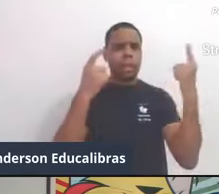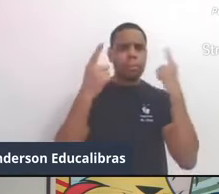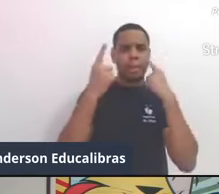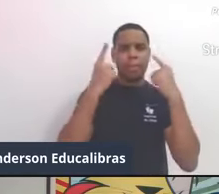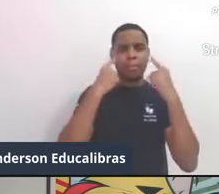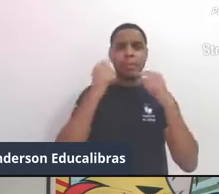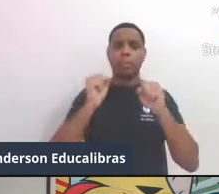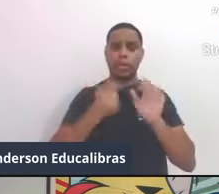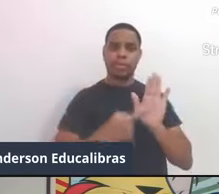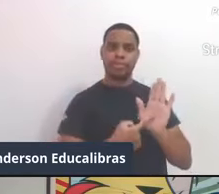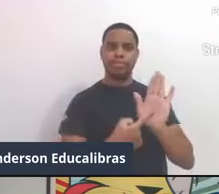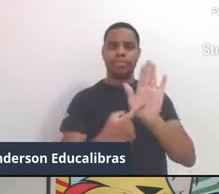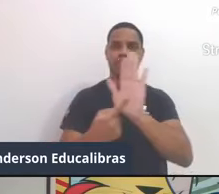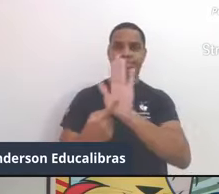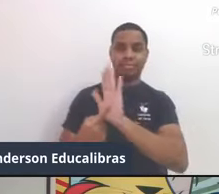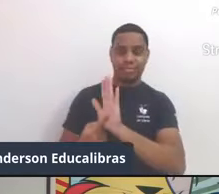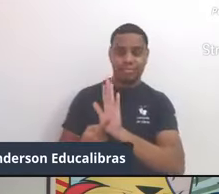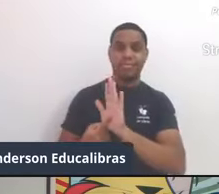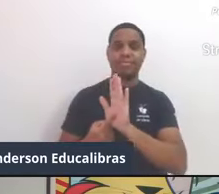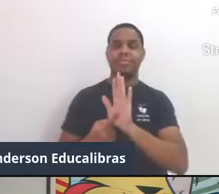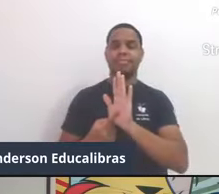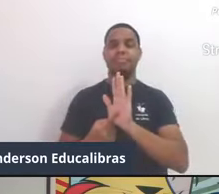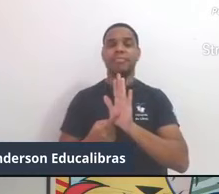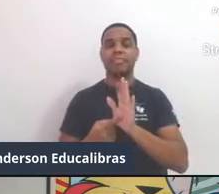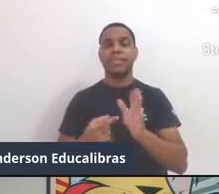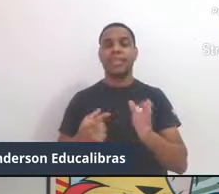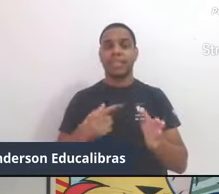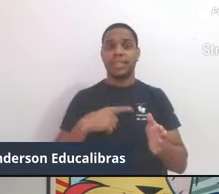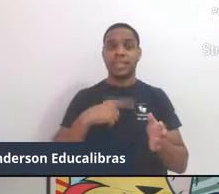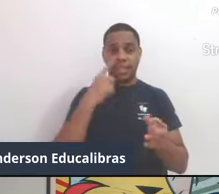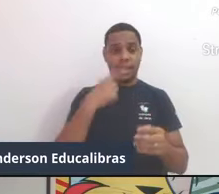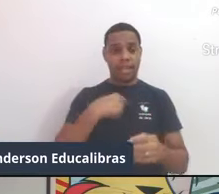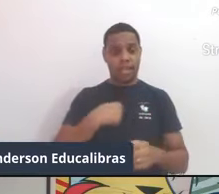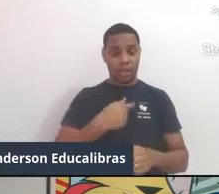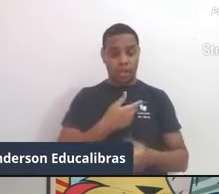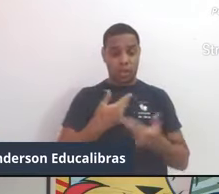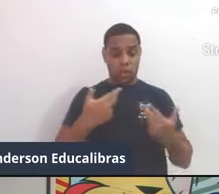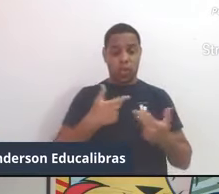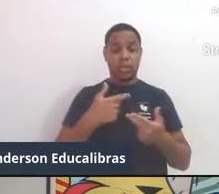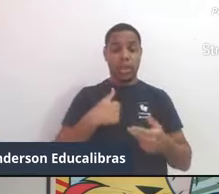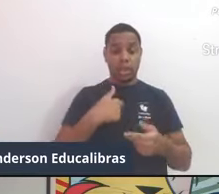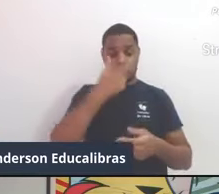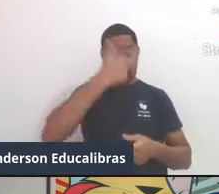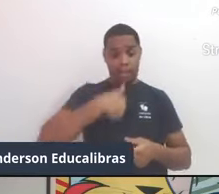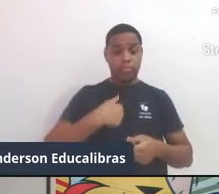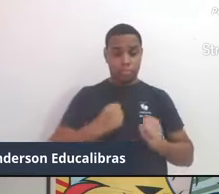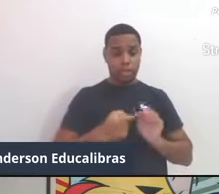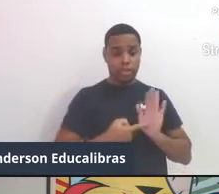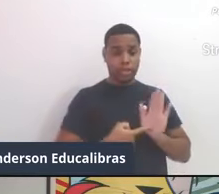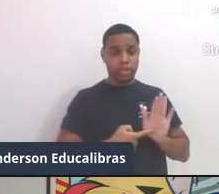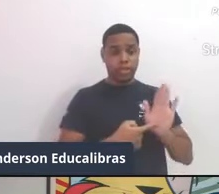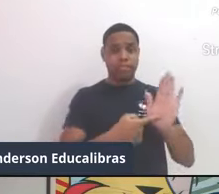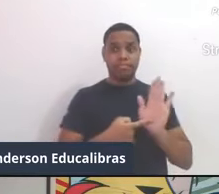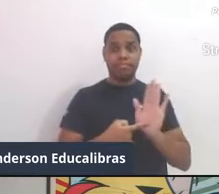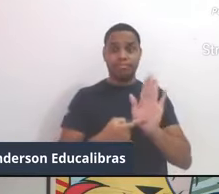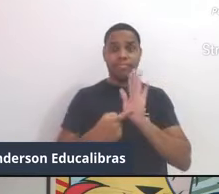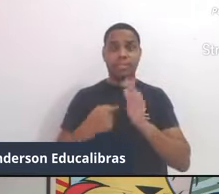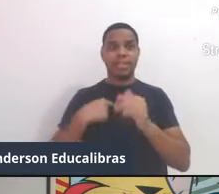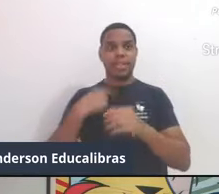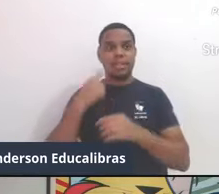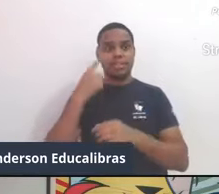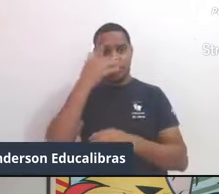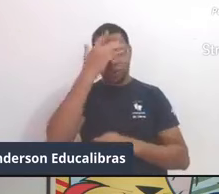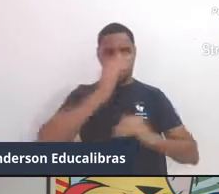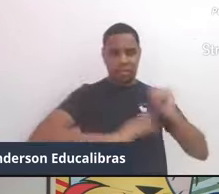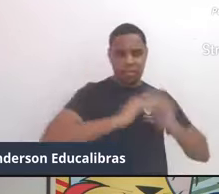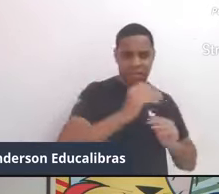apresentar, pessoas que têm uma oferta, têm alguma coisa que foi criada, inventada, construída por